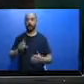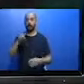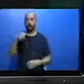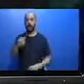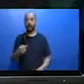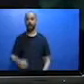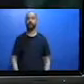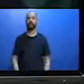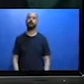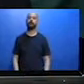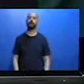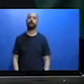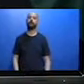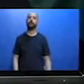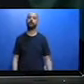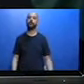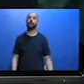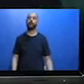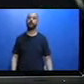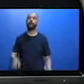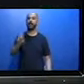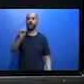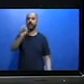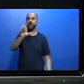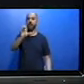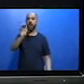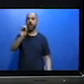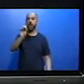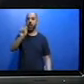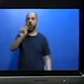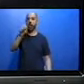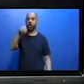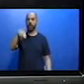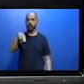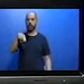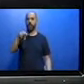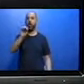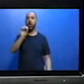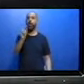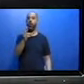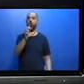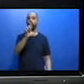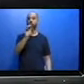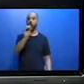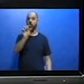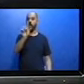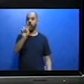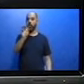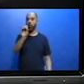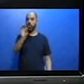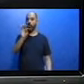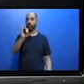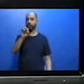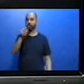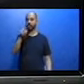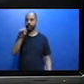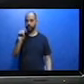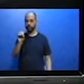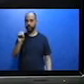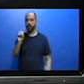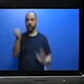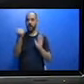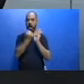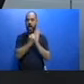próximo slogan e logotipo o que é isso lembra que lá no